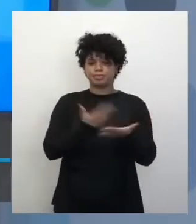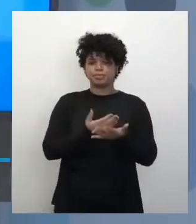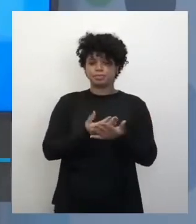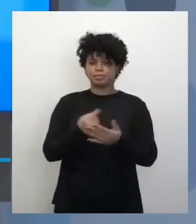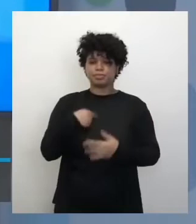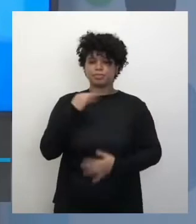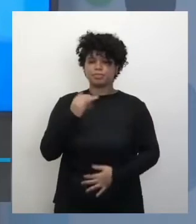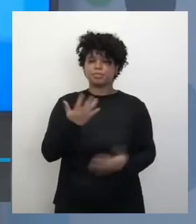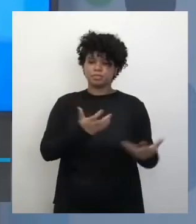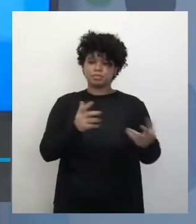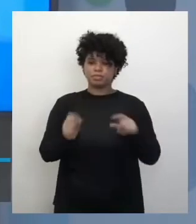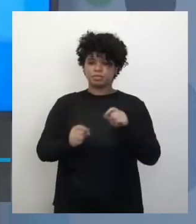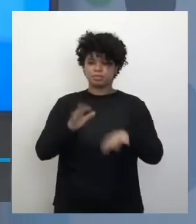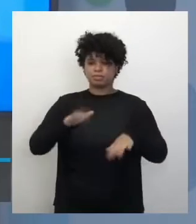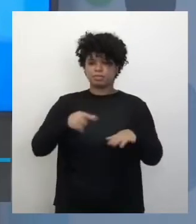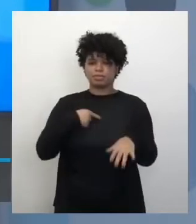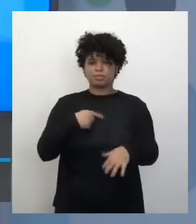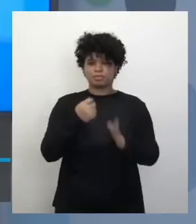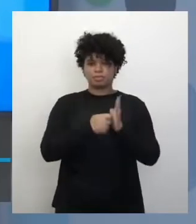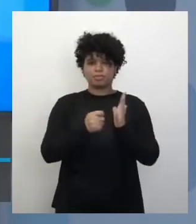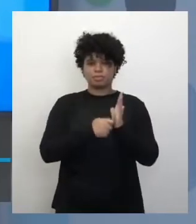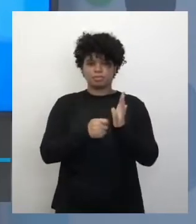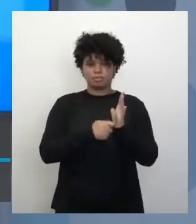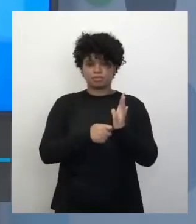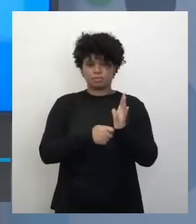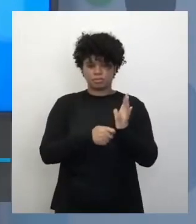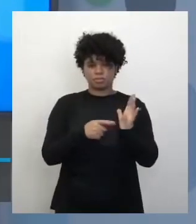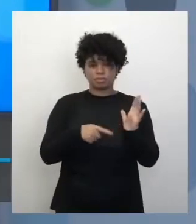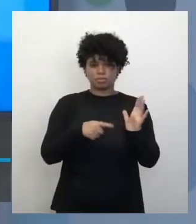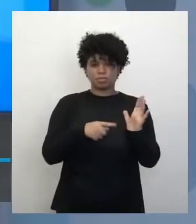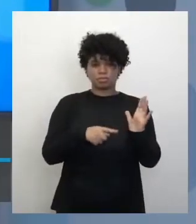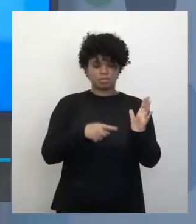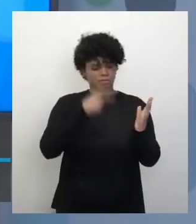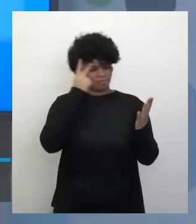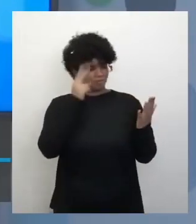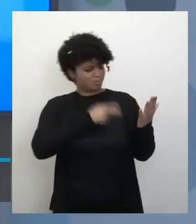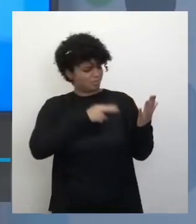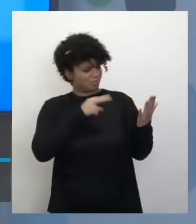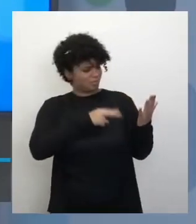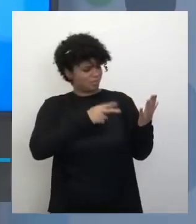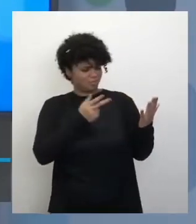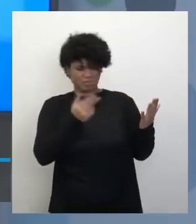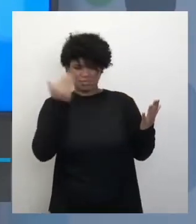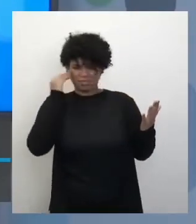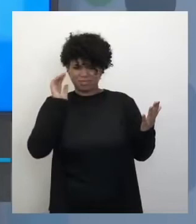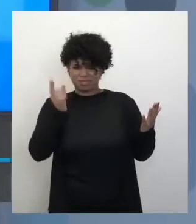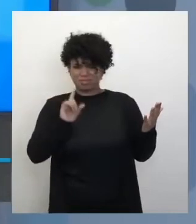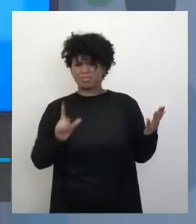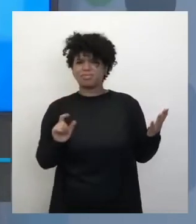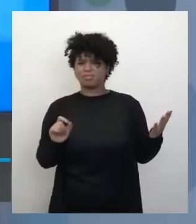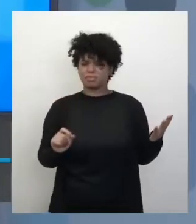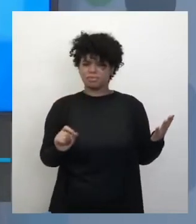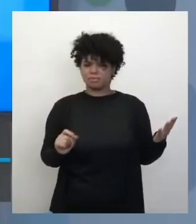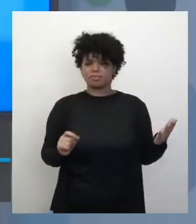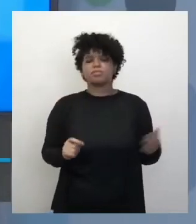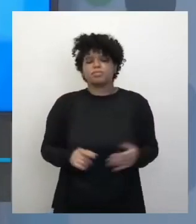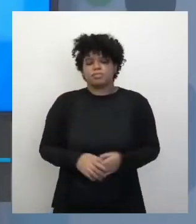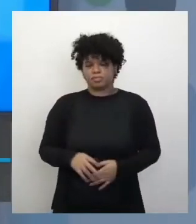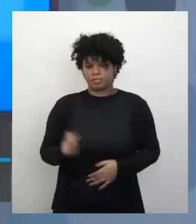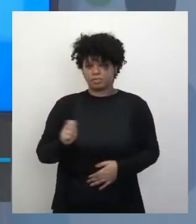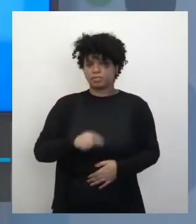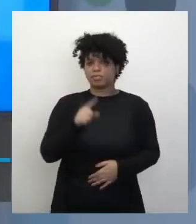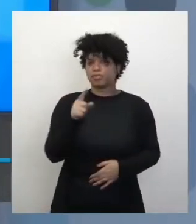você está escrevendo, a pessoa lê, mas ela não entendeu o que você quer dizer. Aí, ao você usar um outro tipo de texto, uma outra modalidade, você